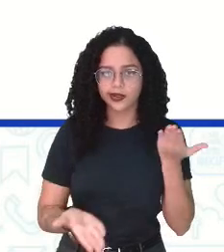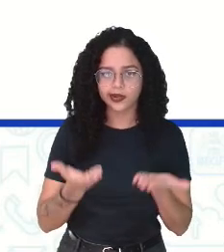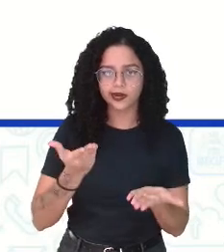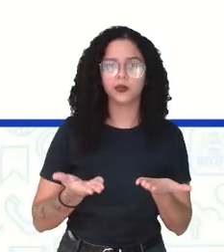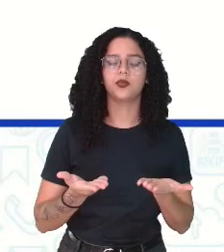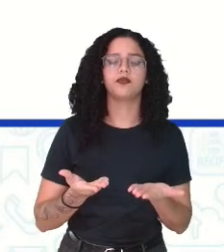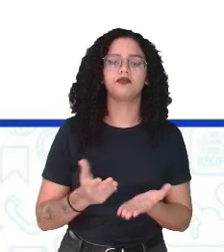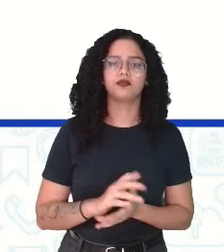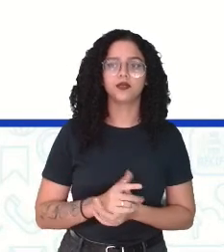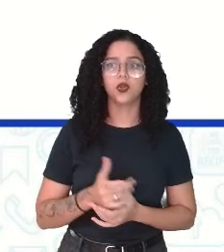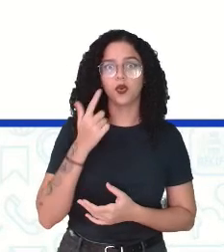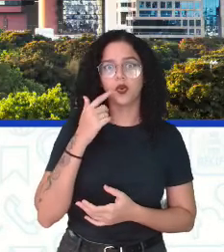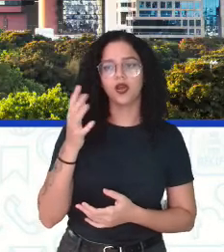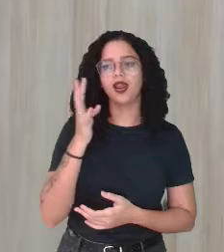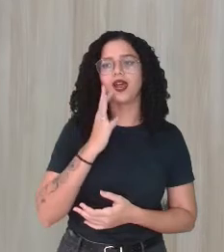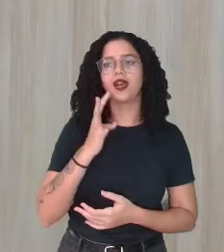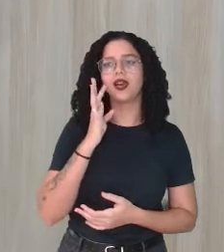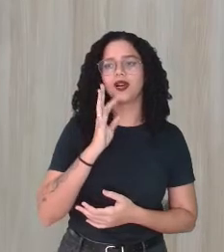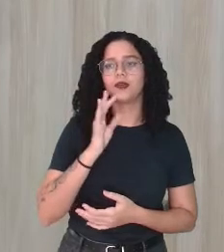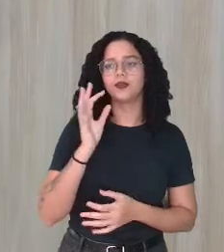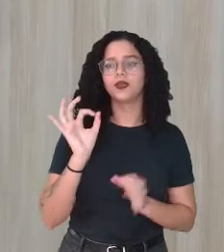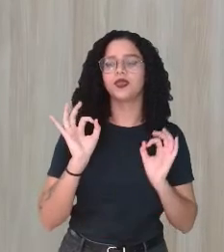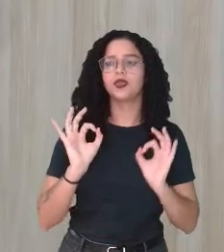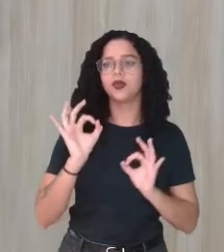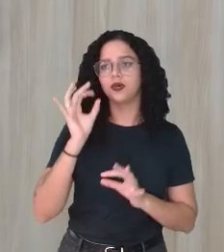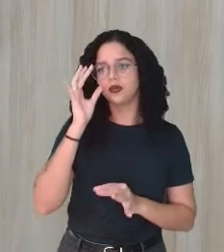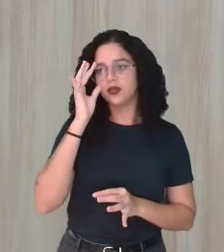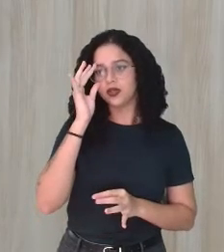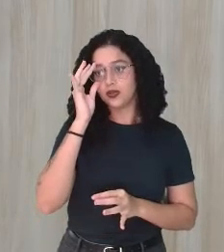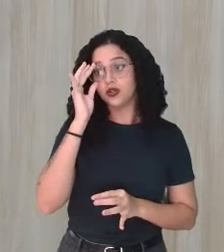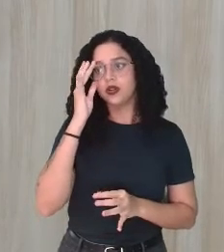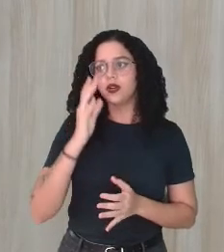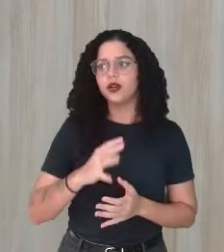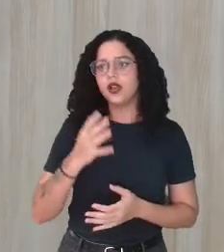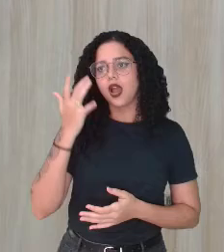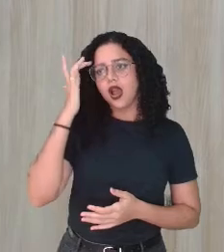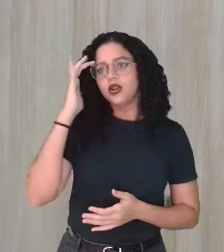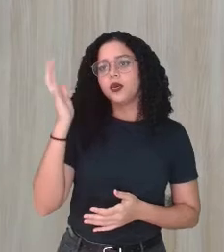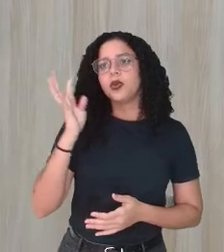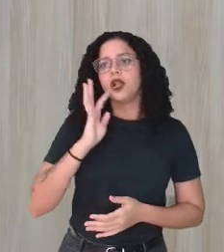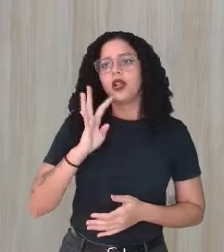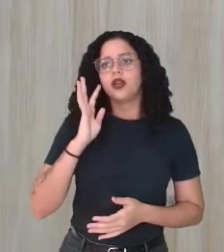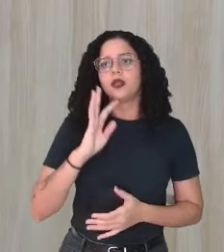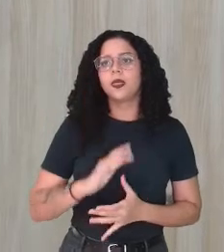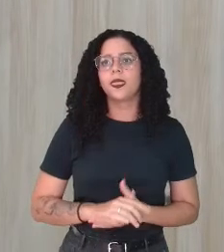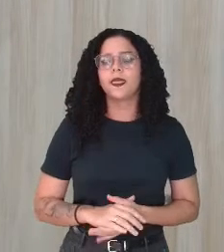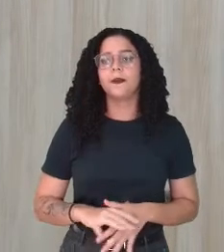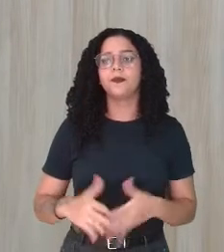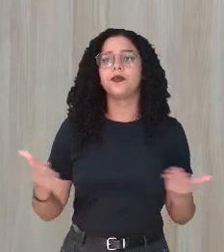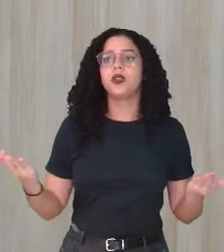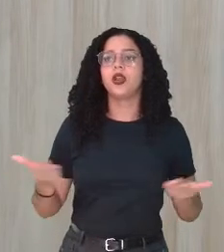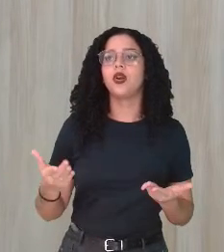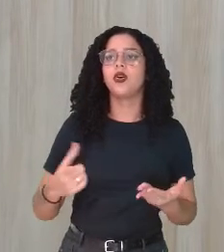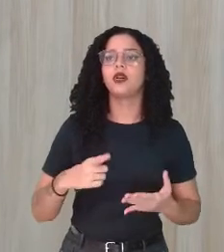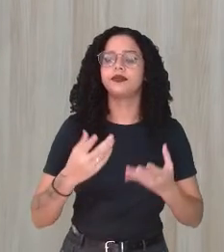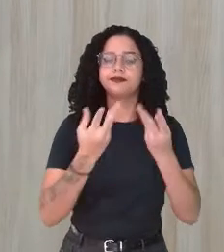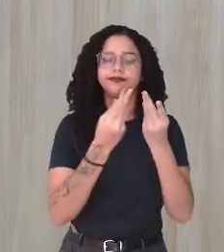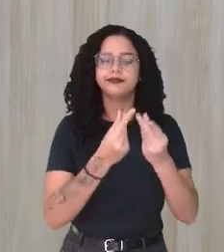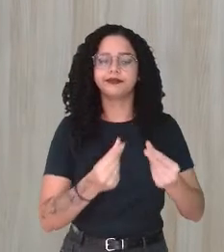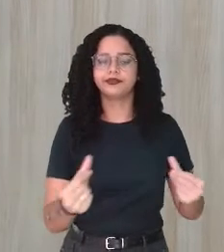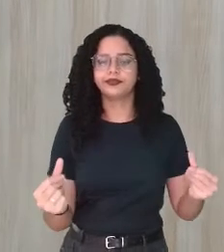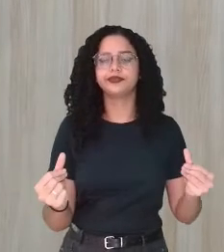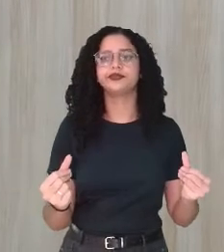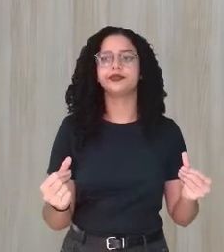equilíbrio. Olha só que legal. É massa, né? Acho bem legal esse negócio. E aí temos a degradação, né,